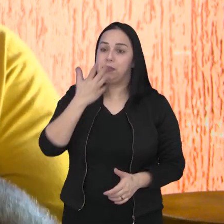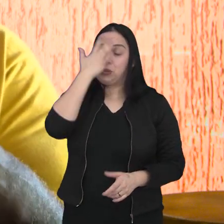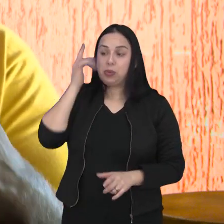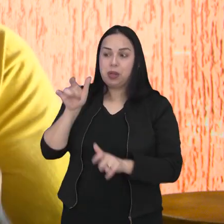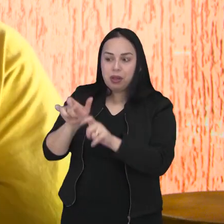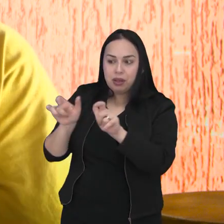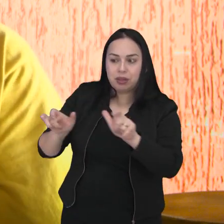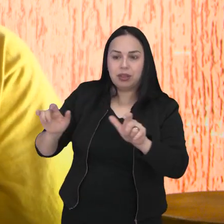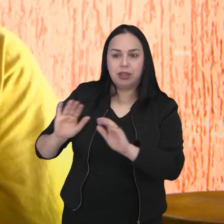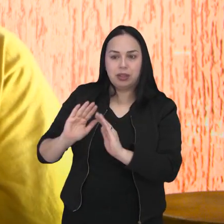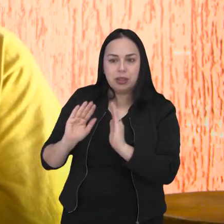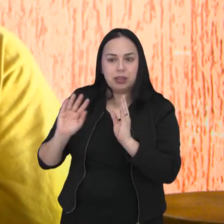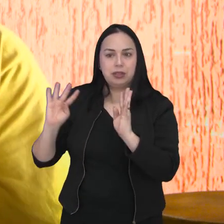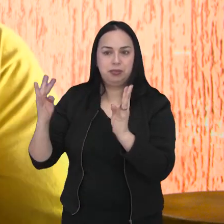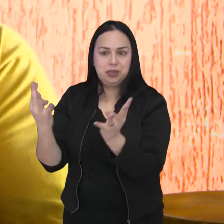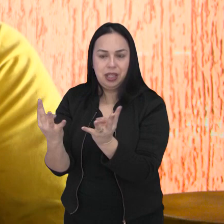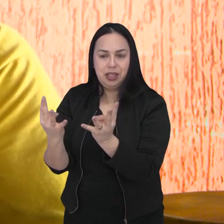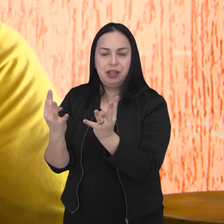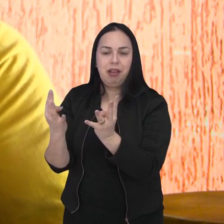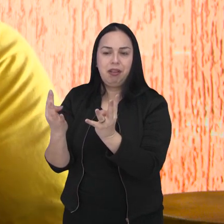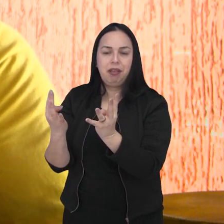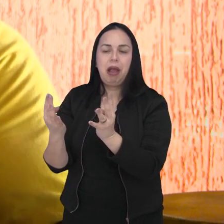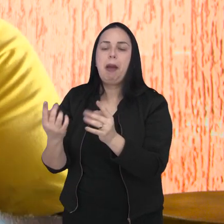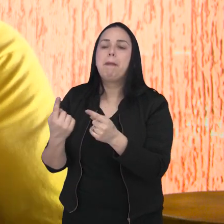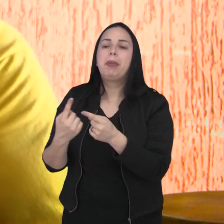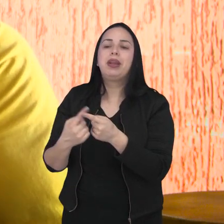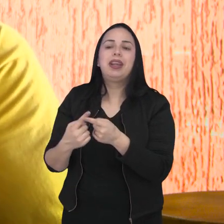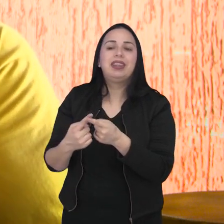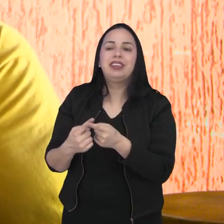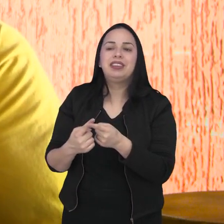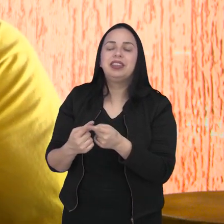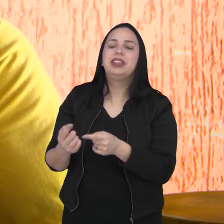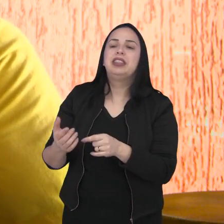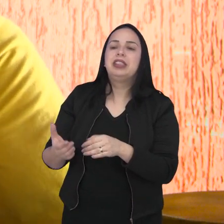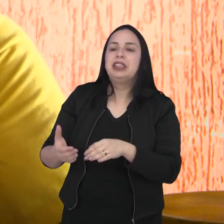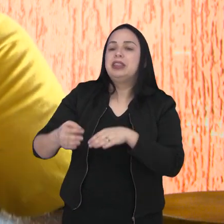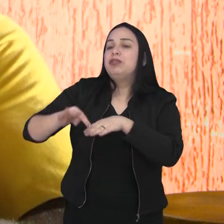pessoas jongueiros dançavam descalço. Muitas vezes era até por conta